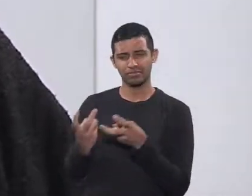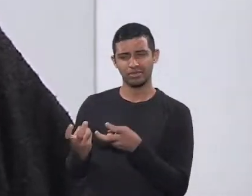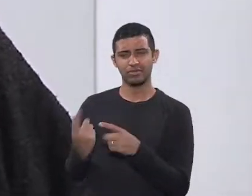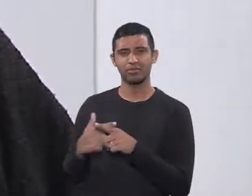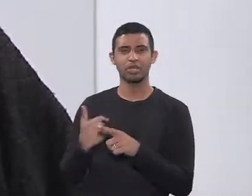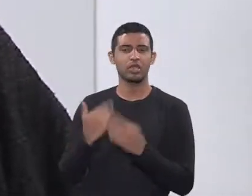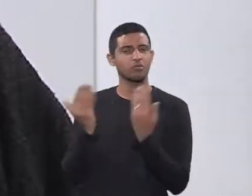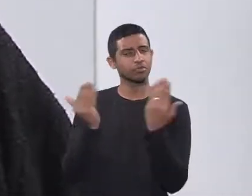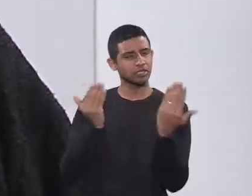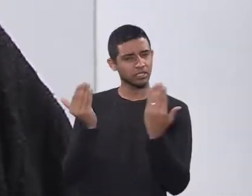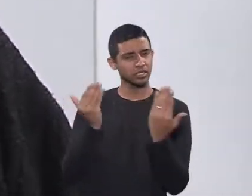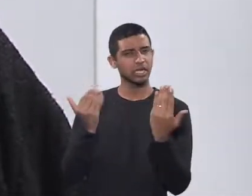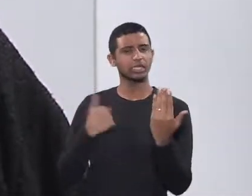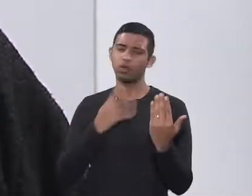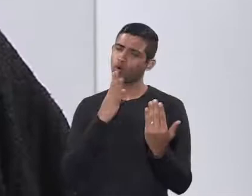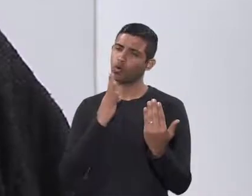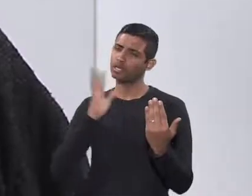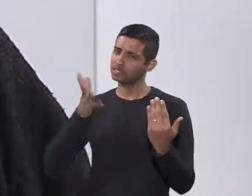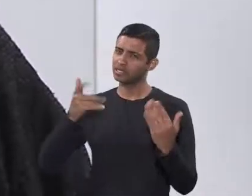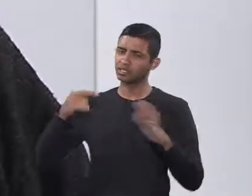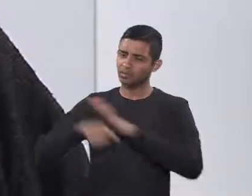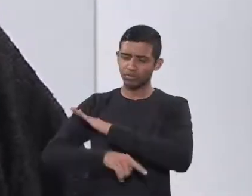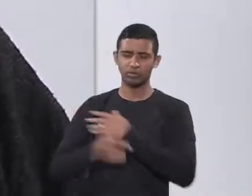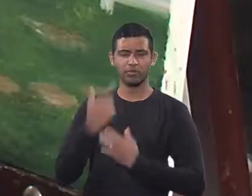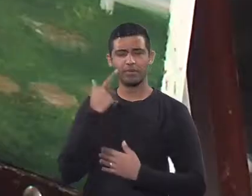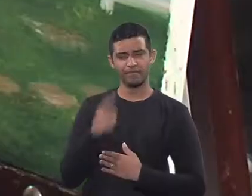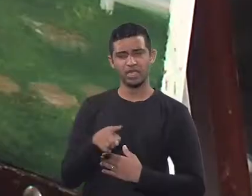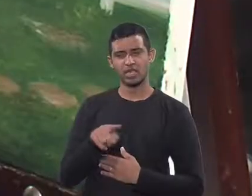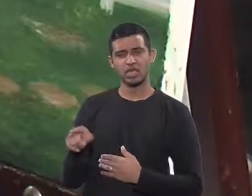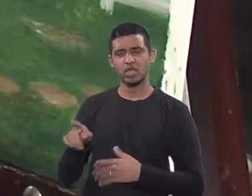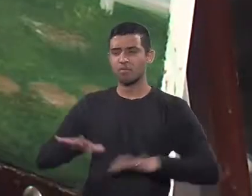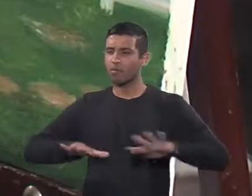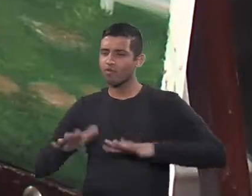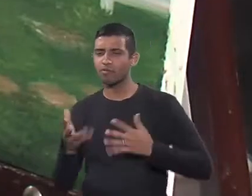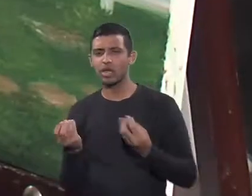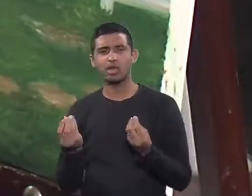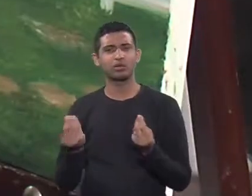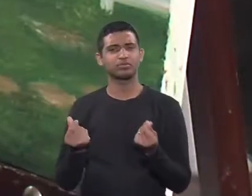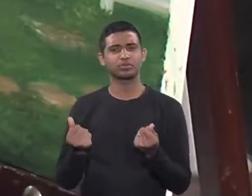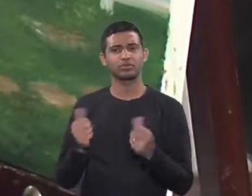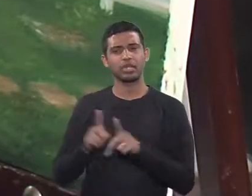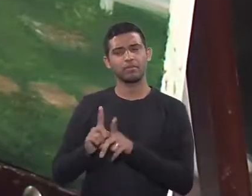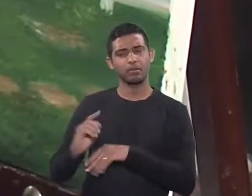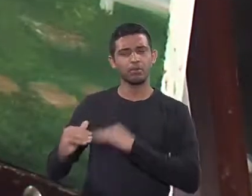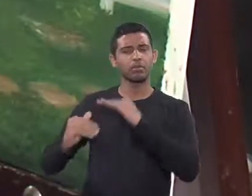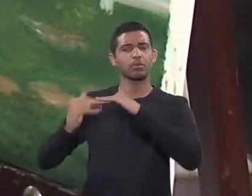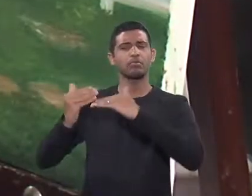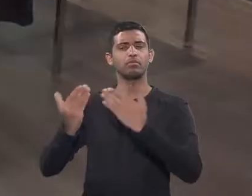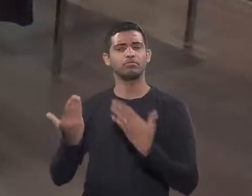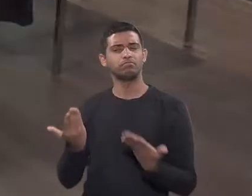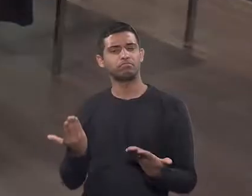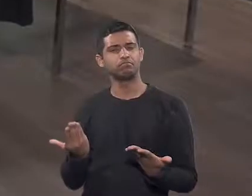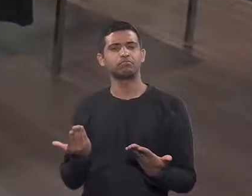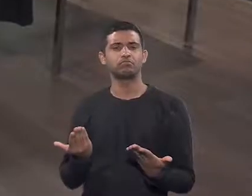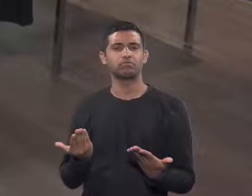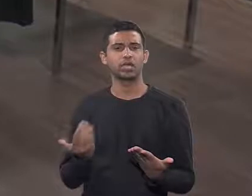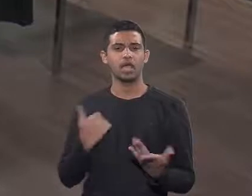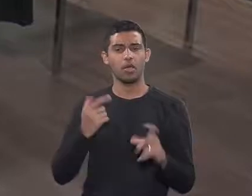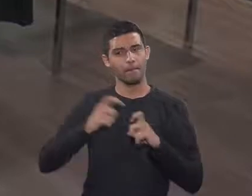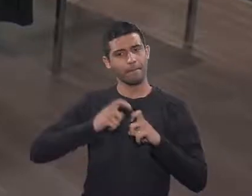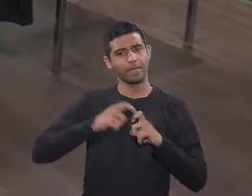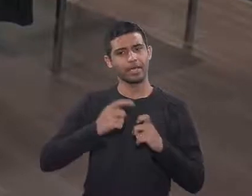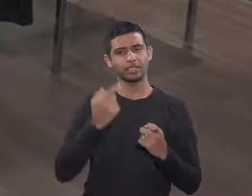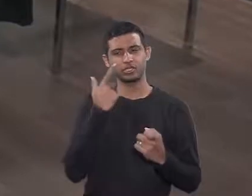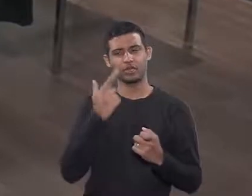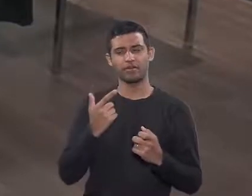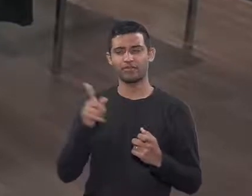sou psiquiatra, então já conhecia as características, o desenvolvimento. Quer dizer, medicamente,